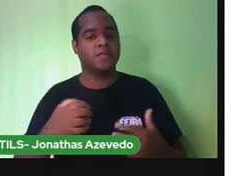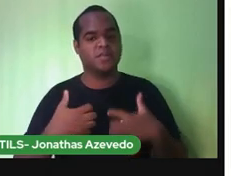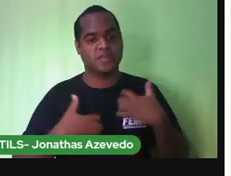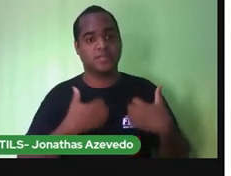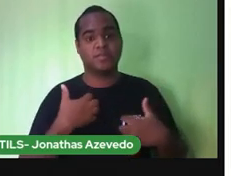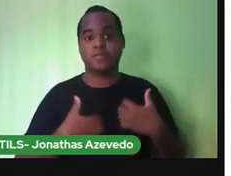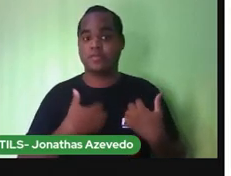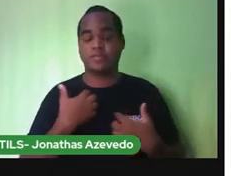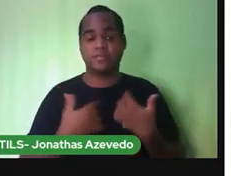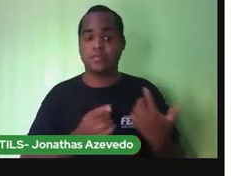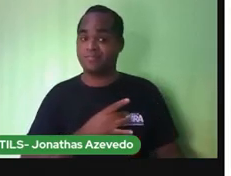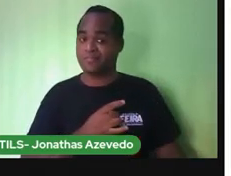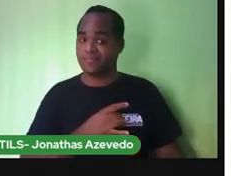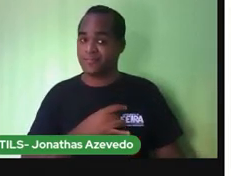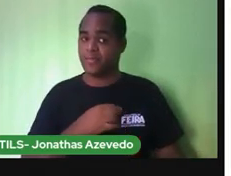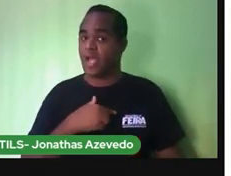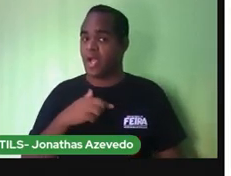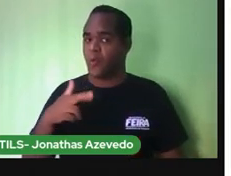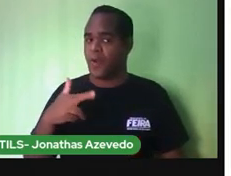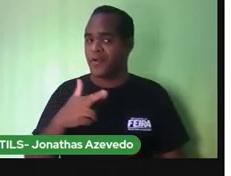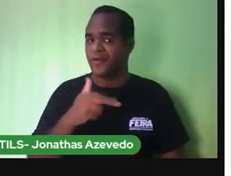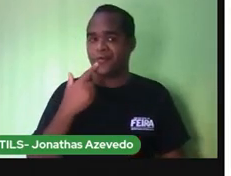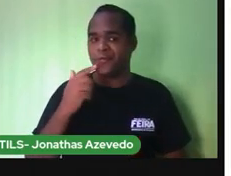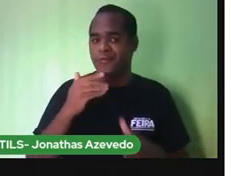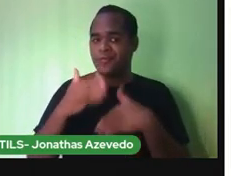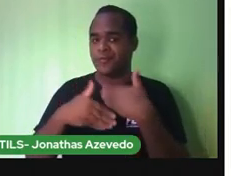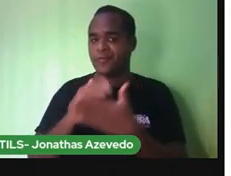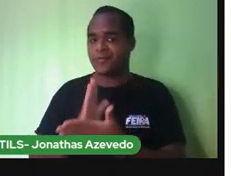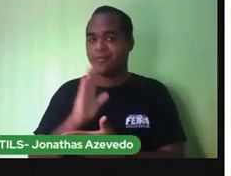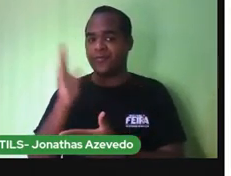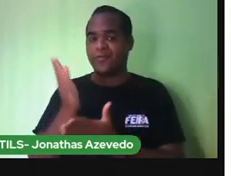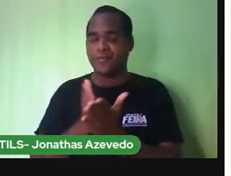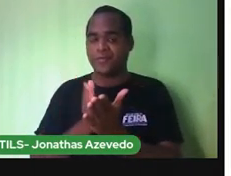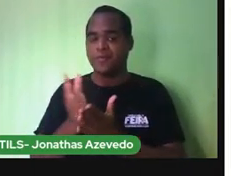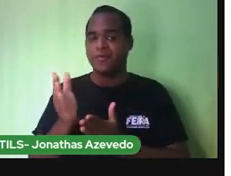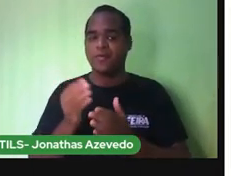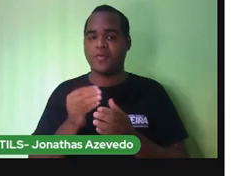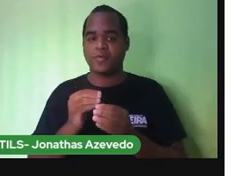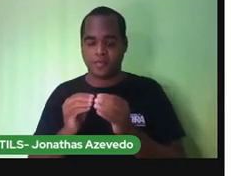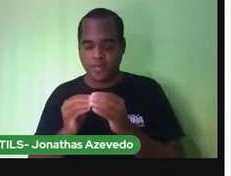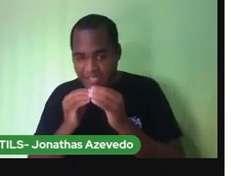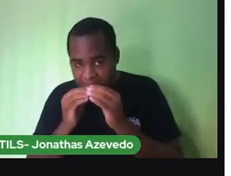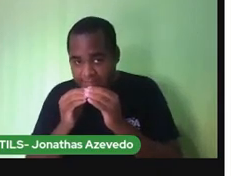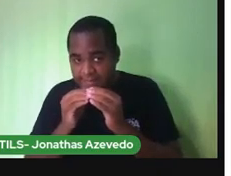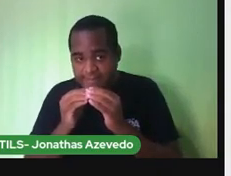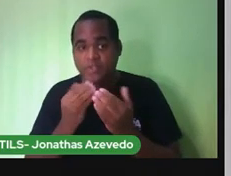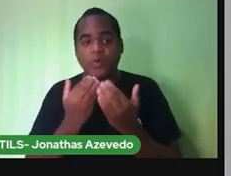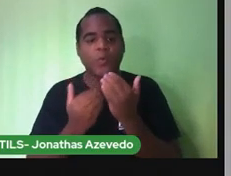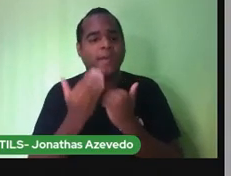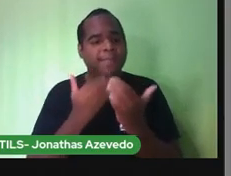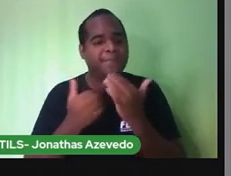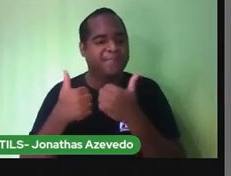e o Ratinho seguiu seu caminho e foi com ver nós bem Sentadinha